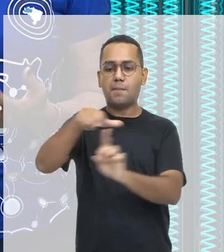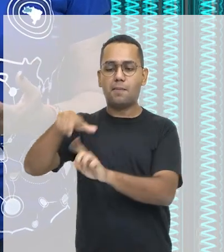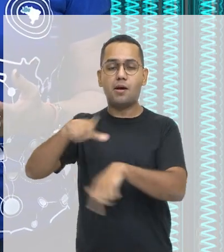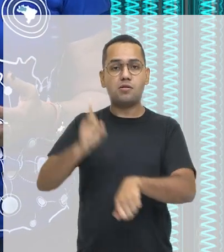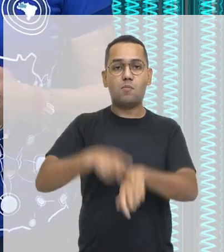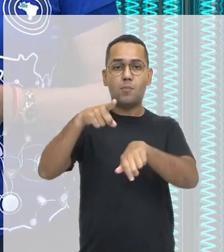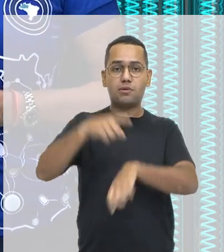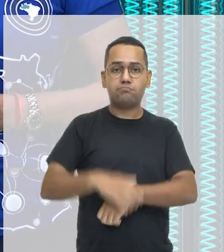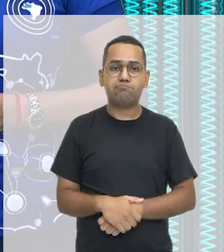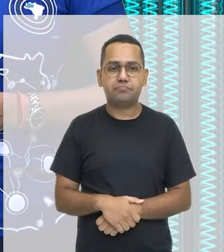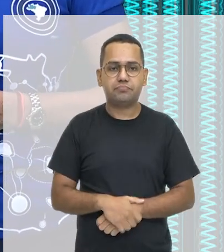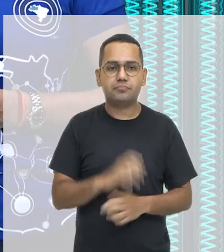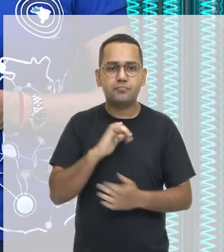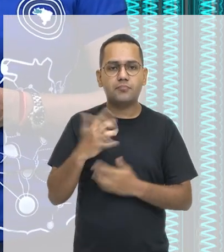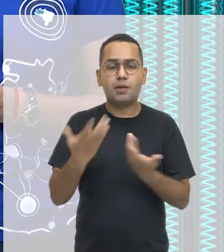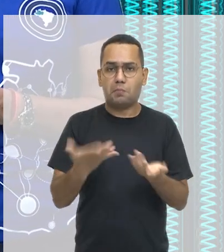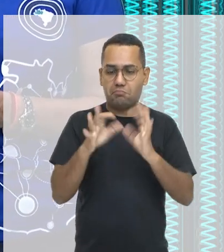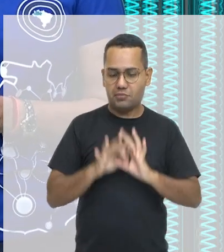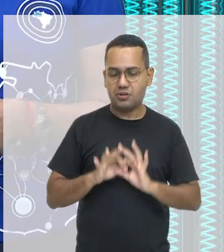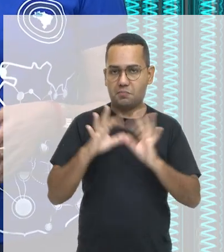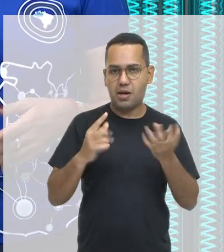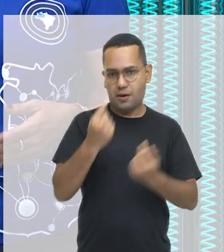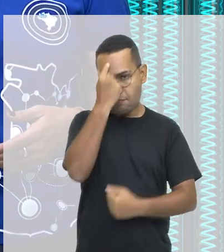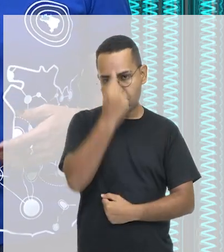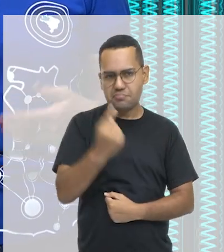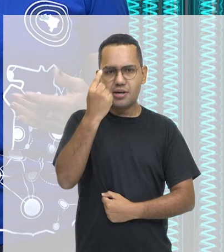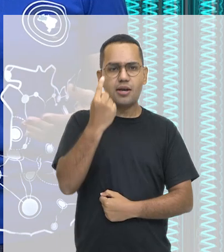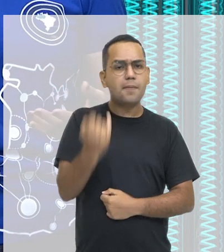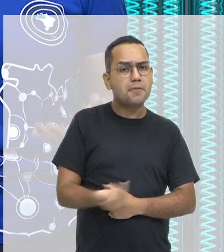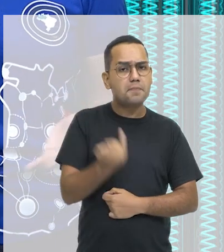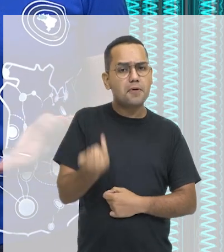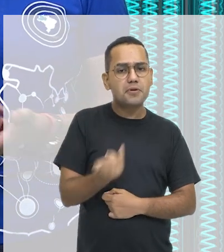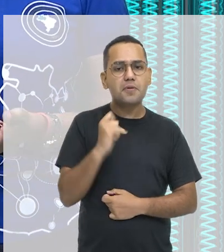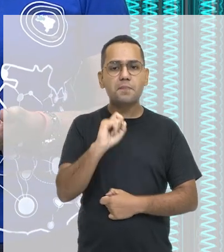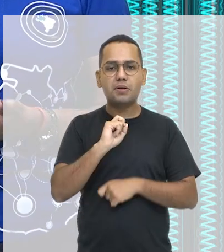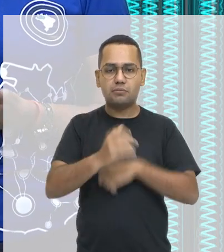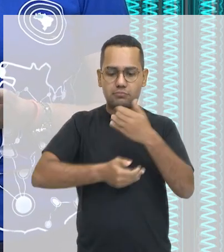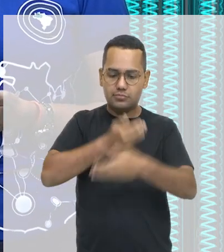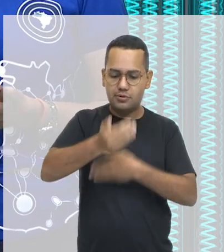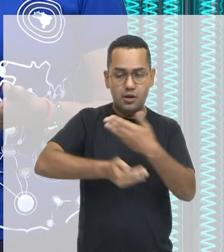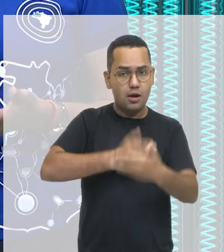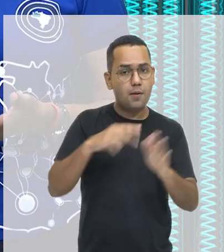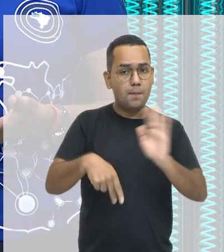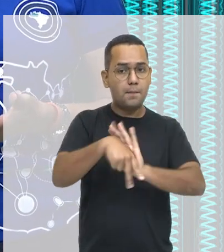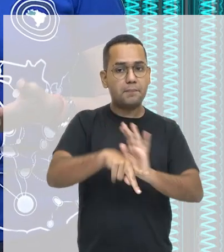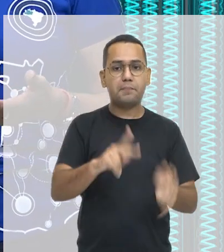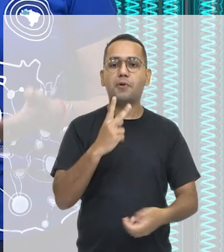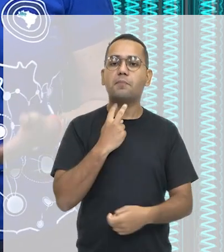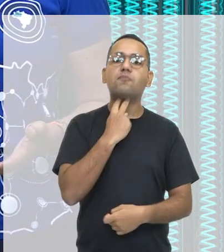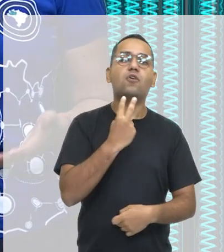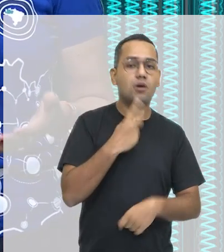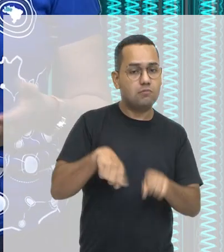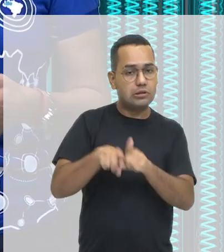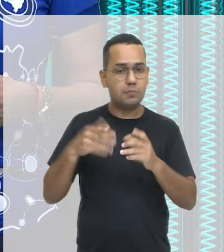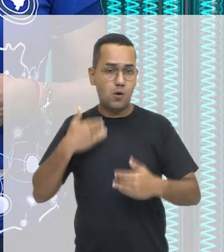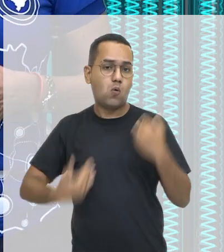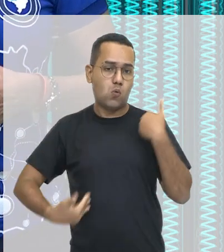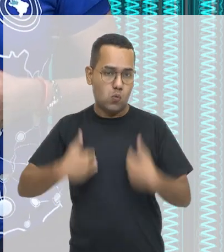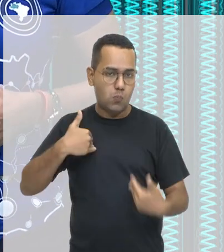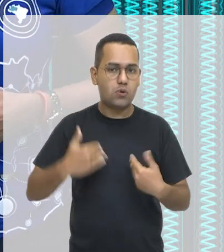tempo real. Essa liberdade criativa é fundamental para que o desenvolvimento da linguagem vocal e